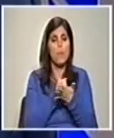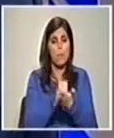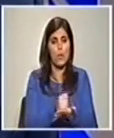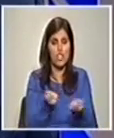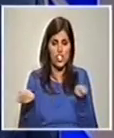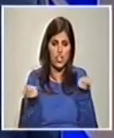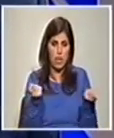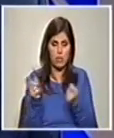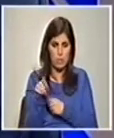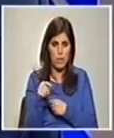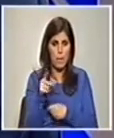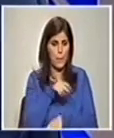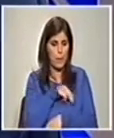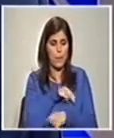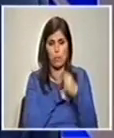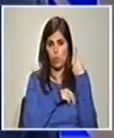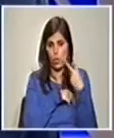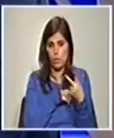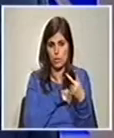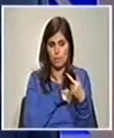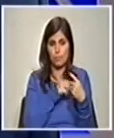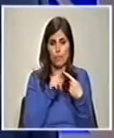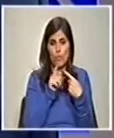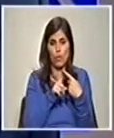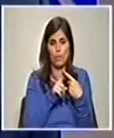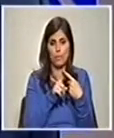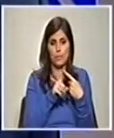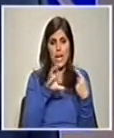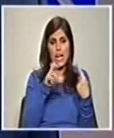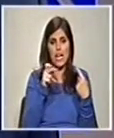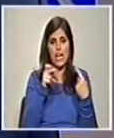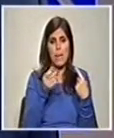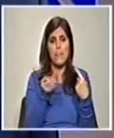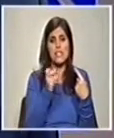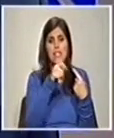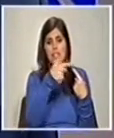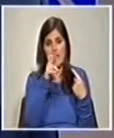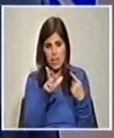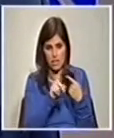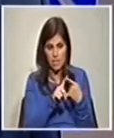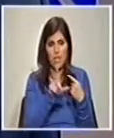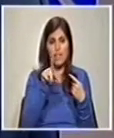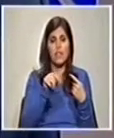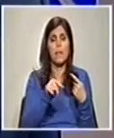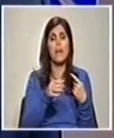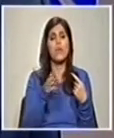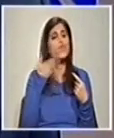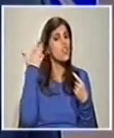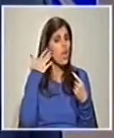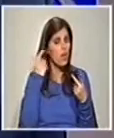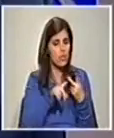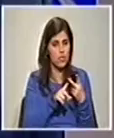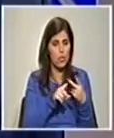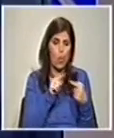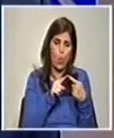gestão. Nós temos 2 prémios que instituímos, um o Capacitar e o outro o BPI Séniores, um para favorecer